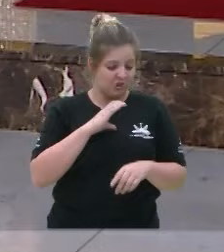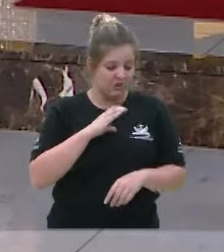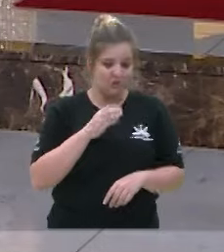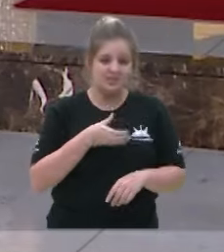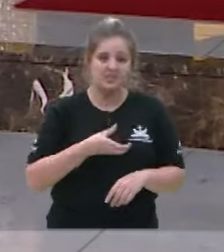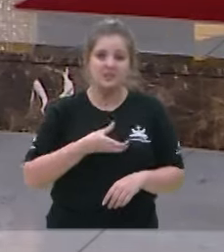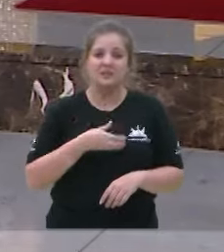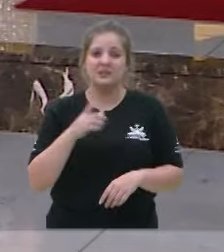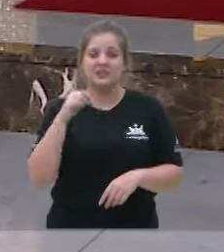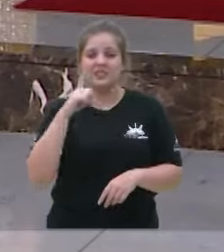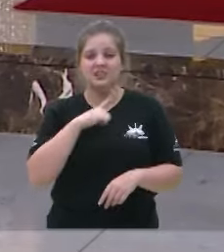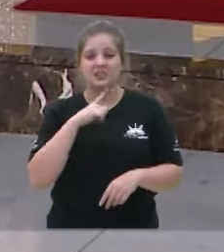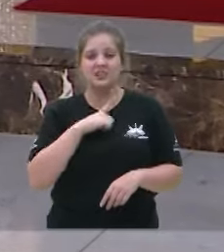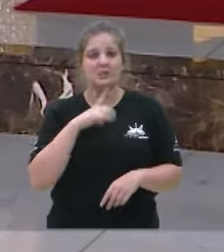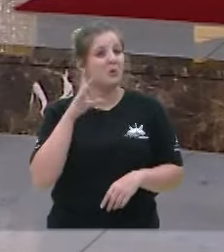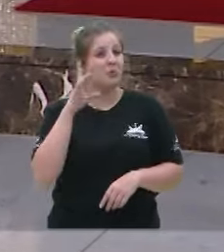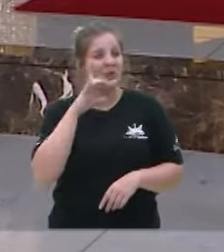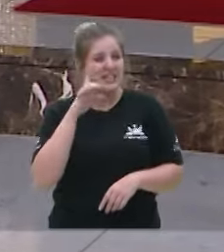conversão